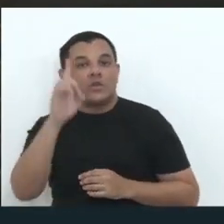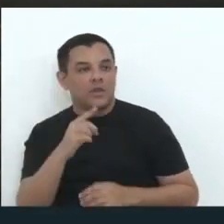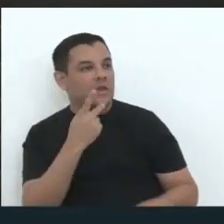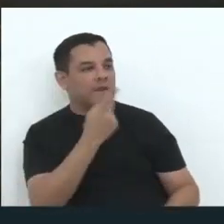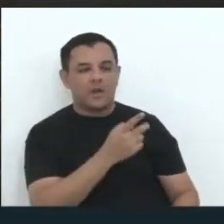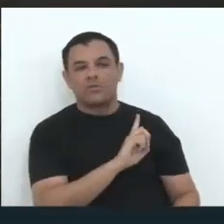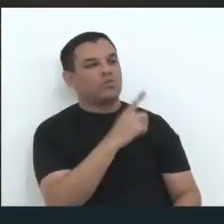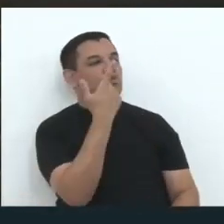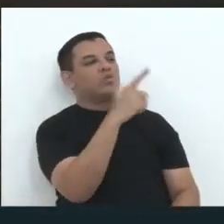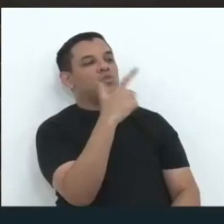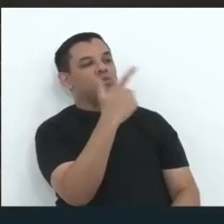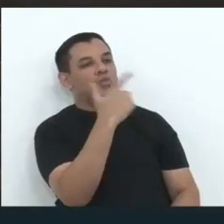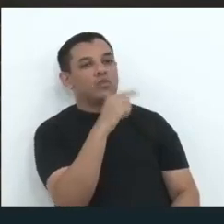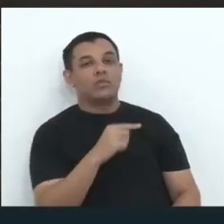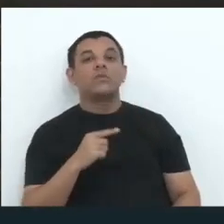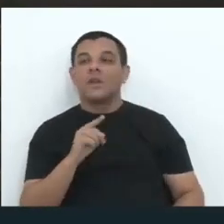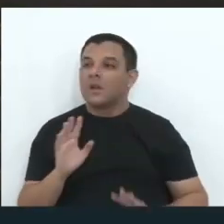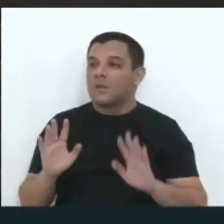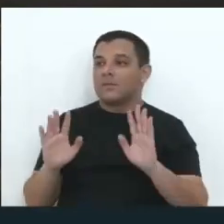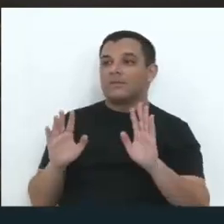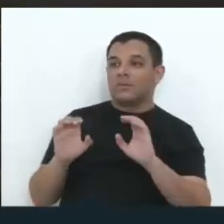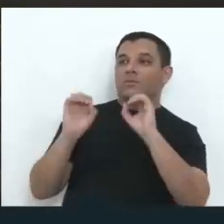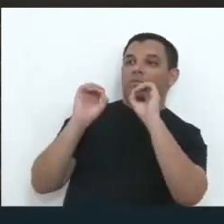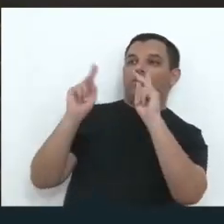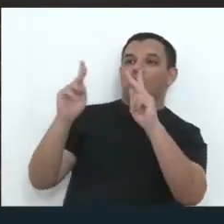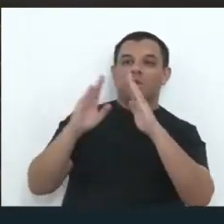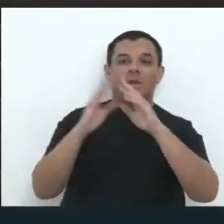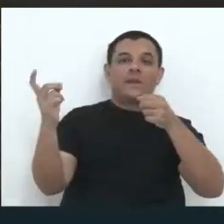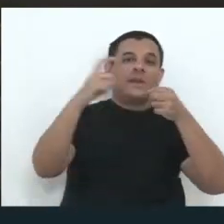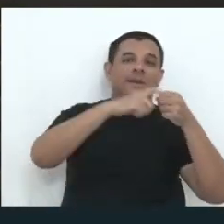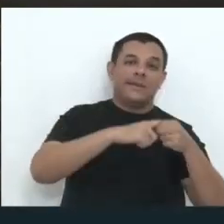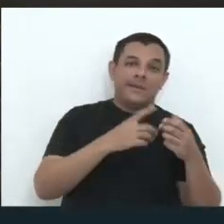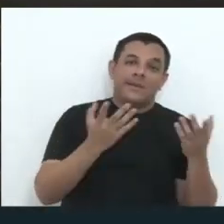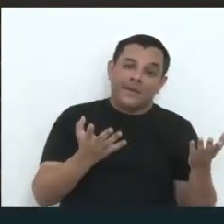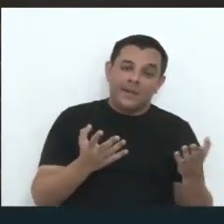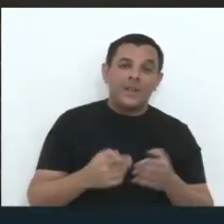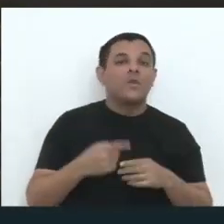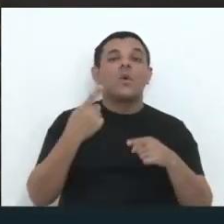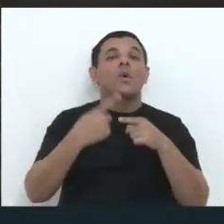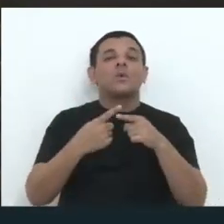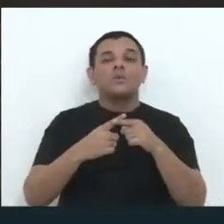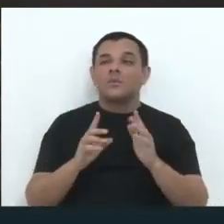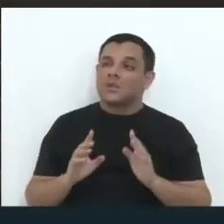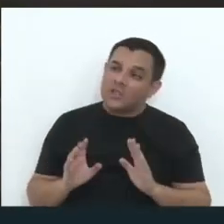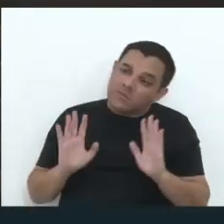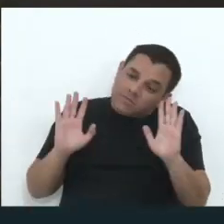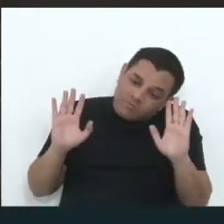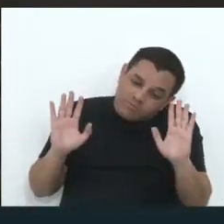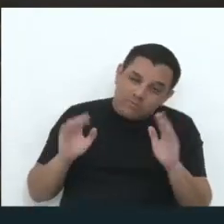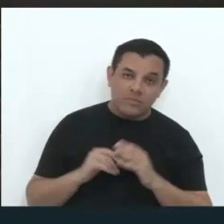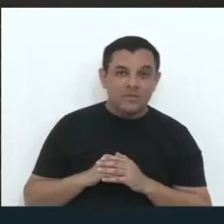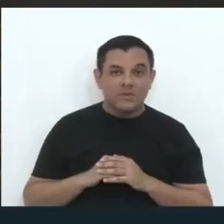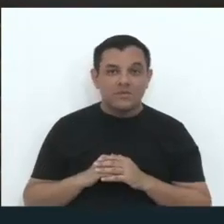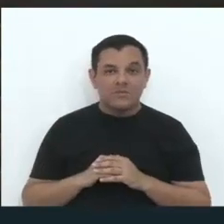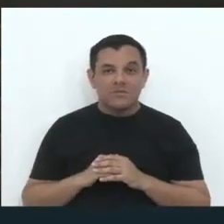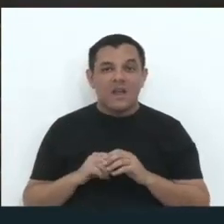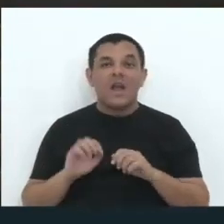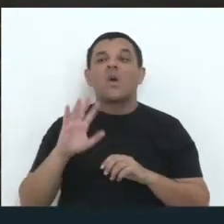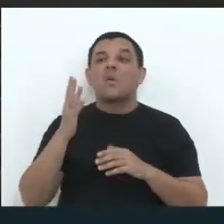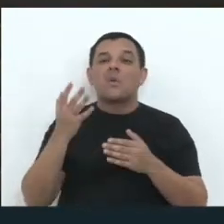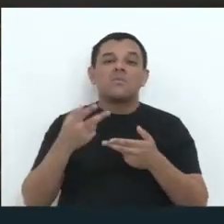tem vaga. Ela pega e volta para casa, como nada estivesse acontecendo. E isso, quem anda no dia a